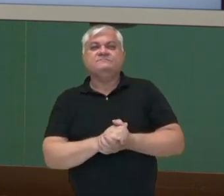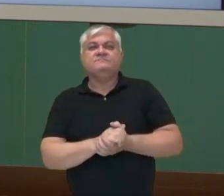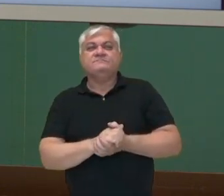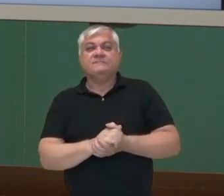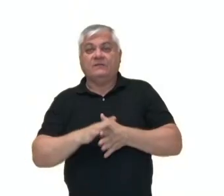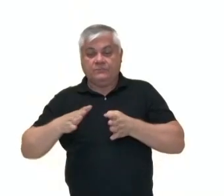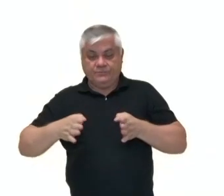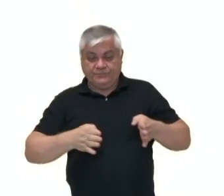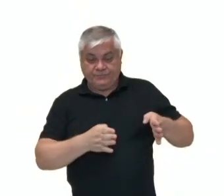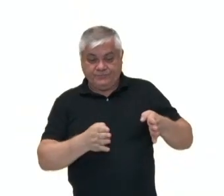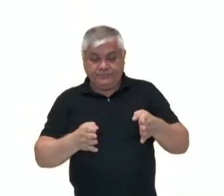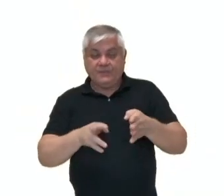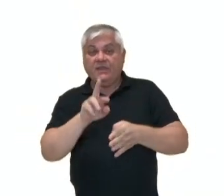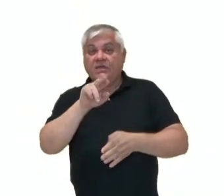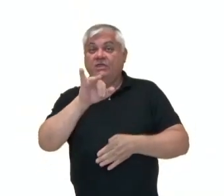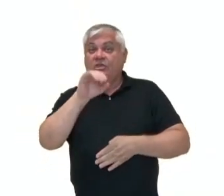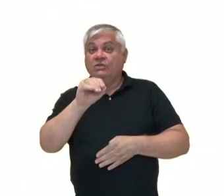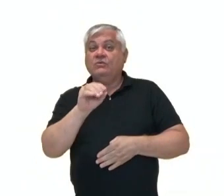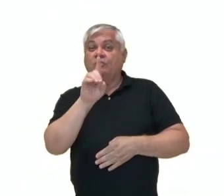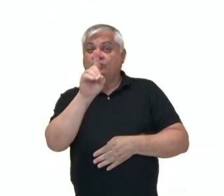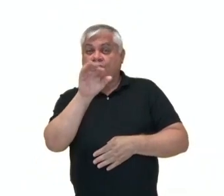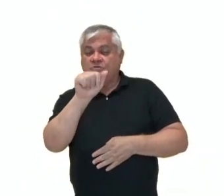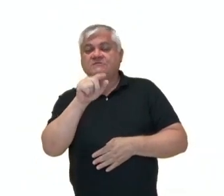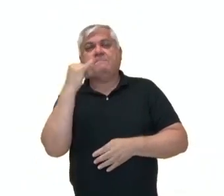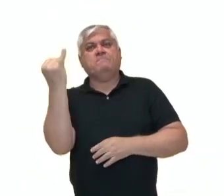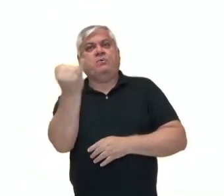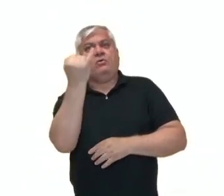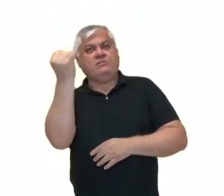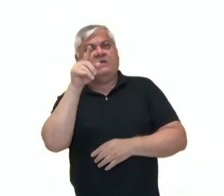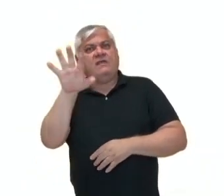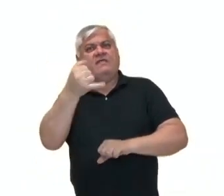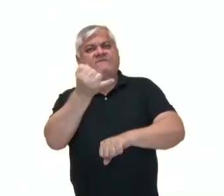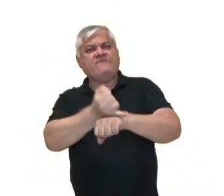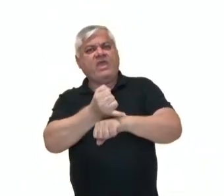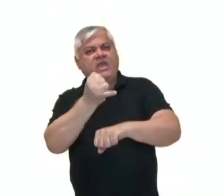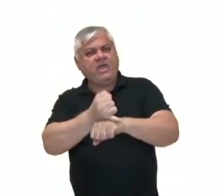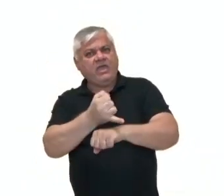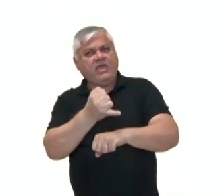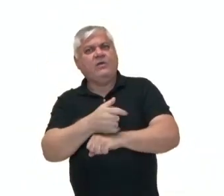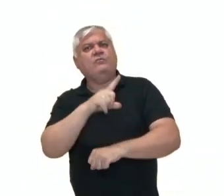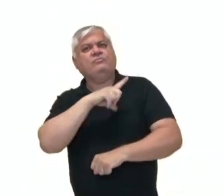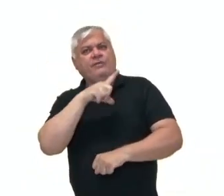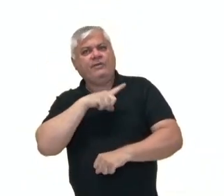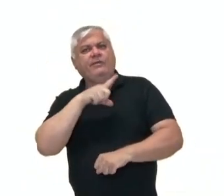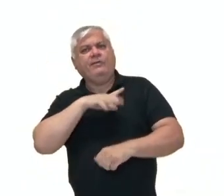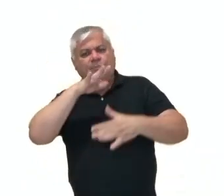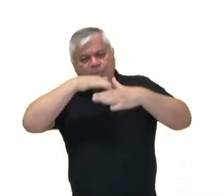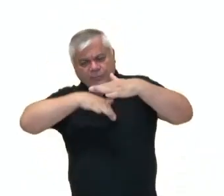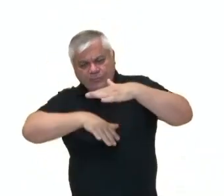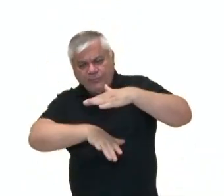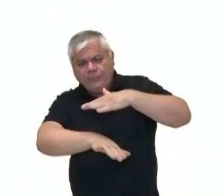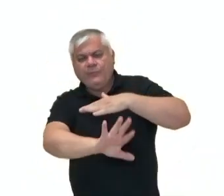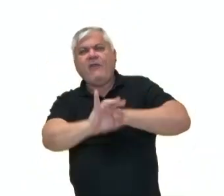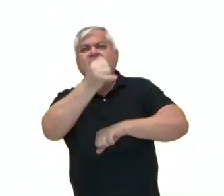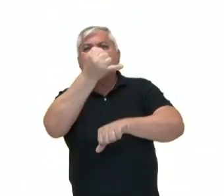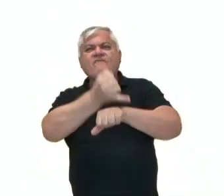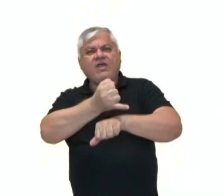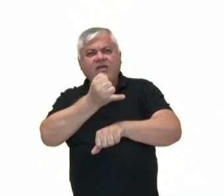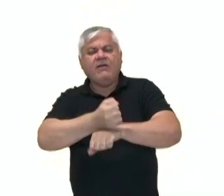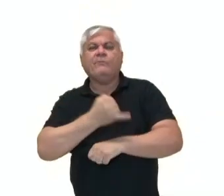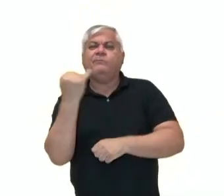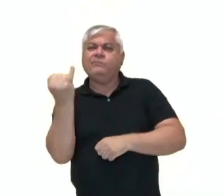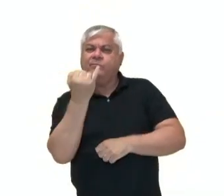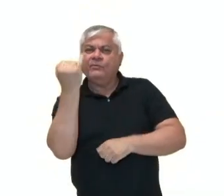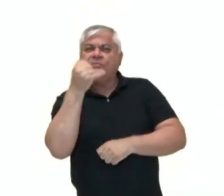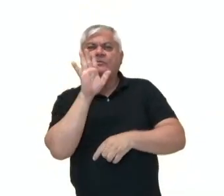grande importância econômica, pois dele se extrai o minério de ferro, que é um recurso mineral importantíssimo para a